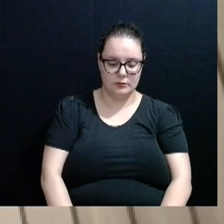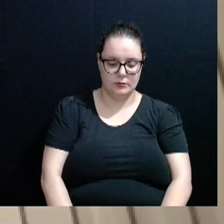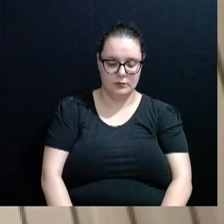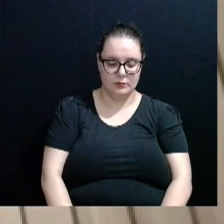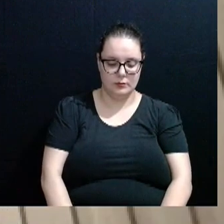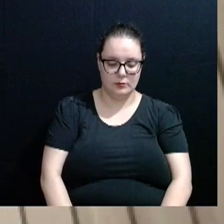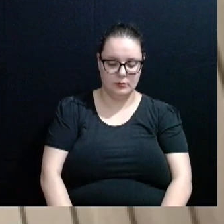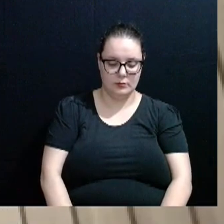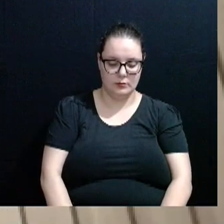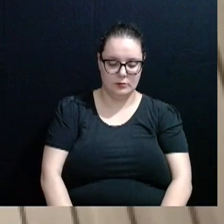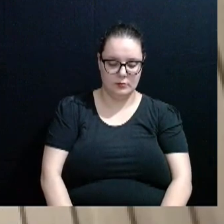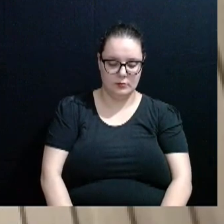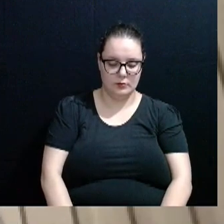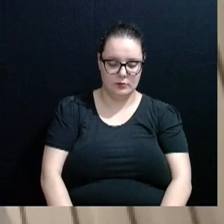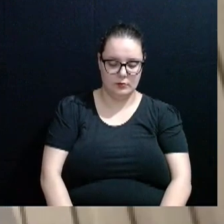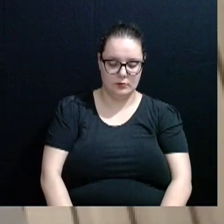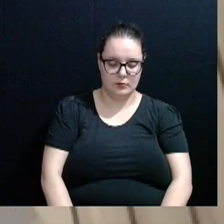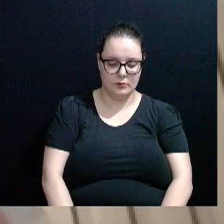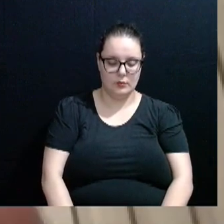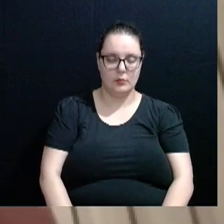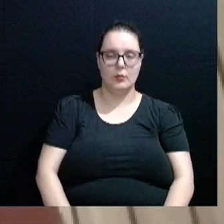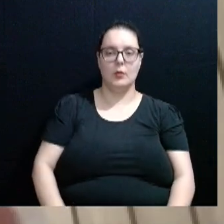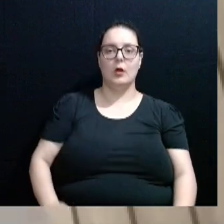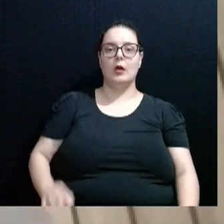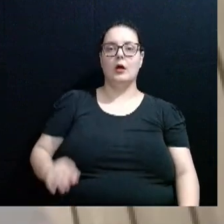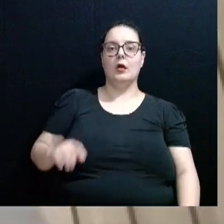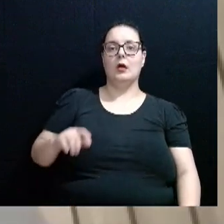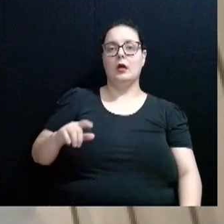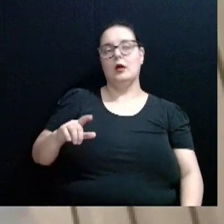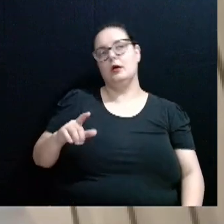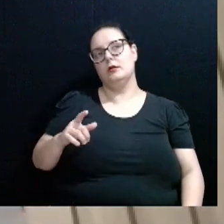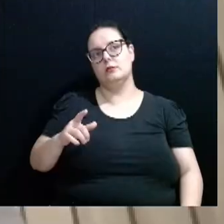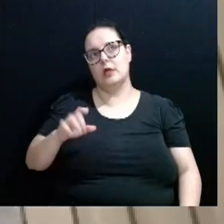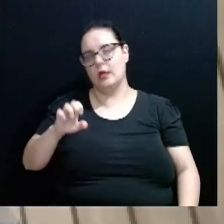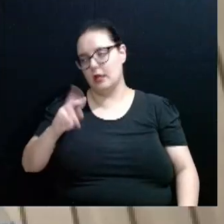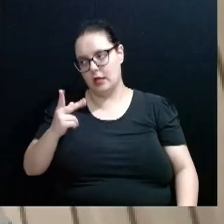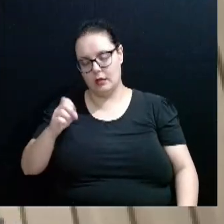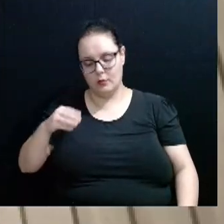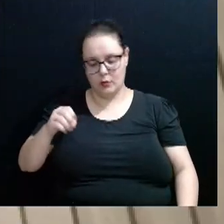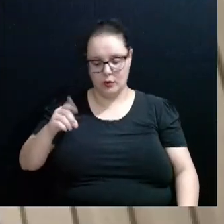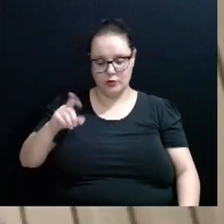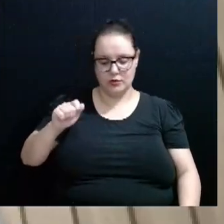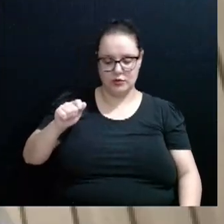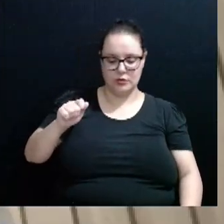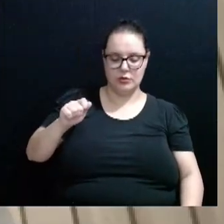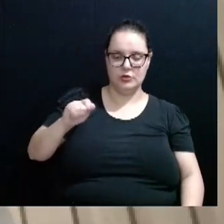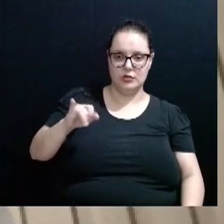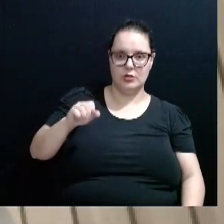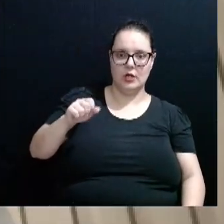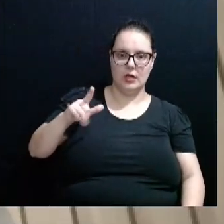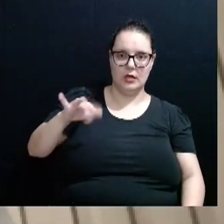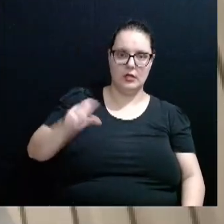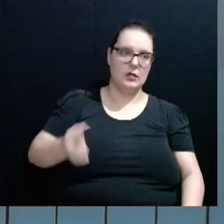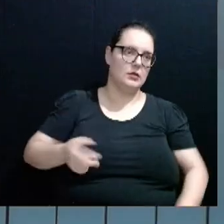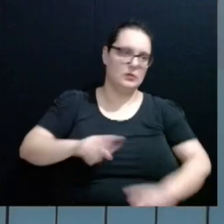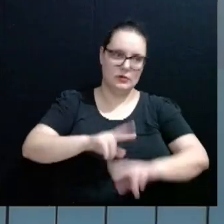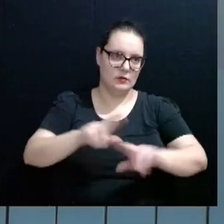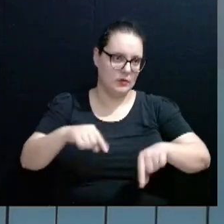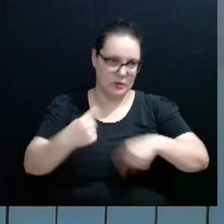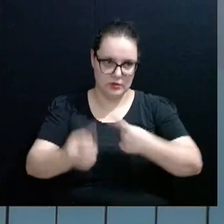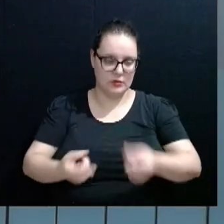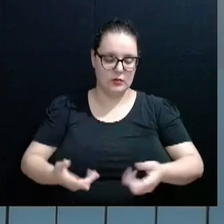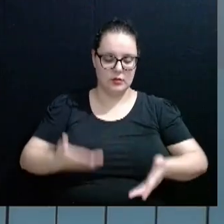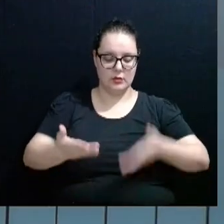gástrica, o carvão ativado, enfim, tem várias maneiras, né? Isso tudo, então, o tratamento ele